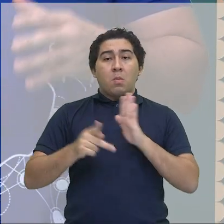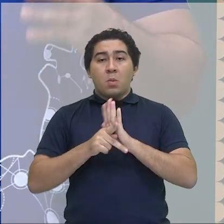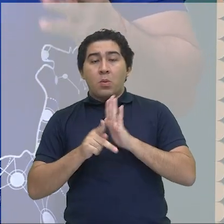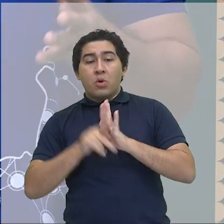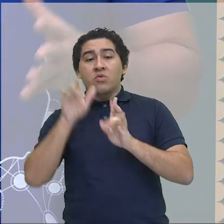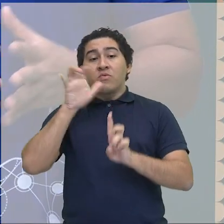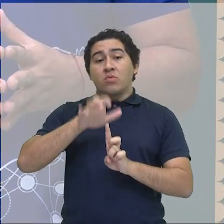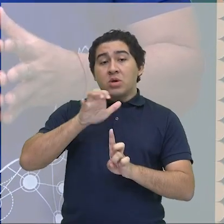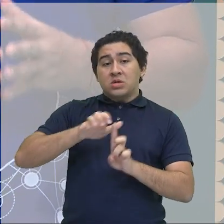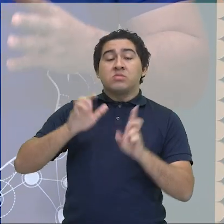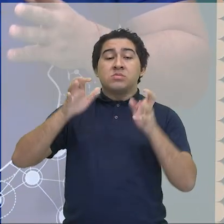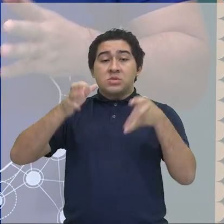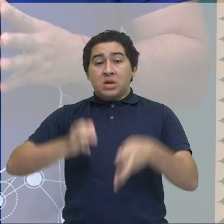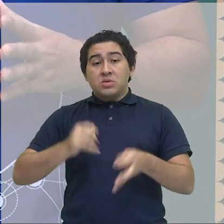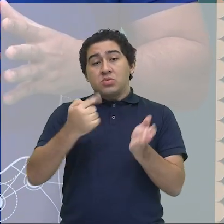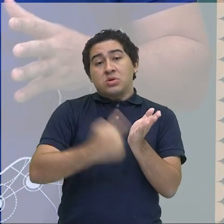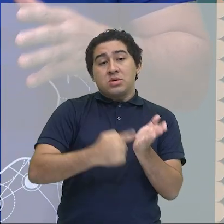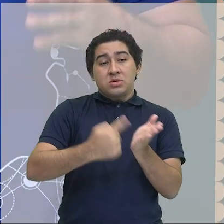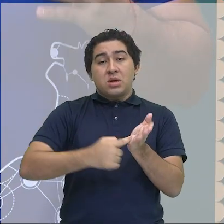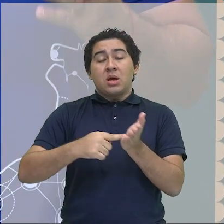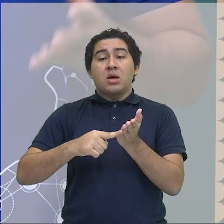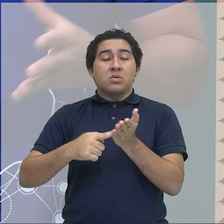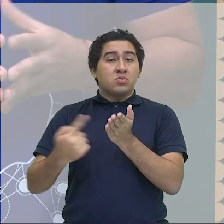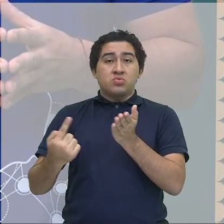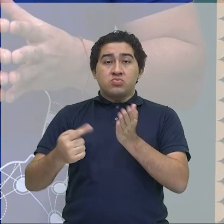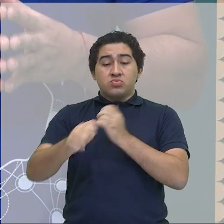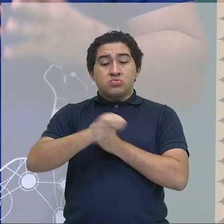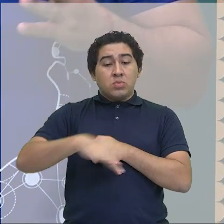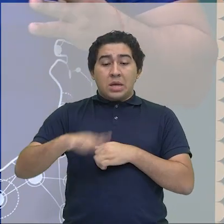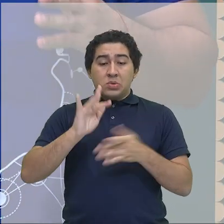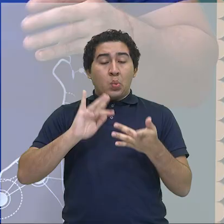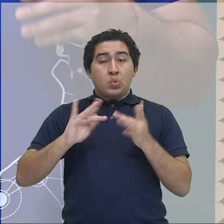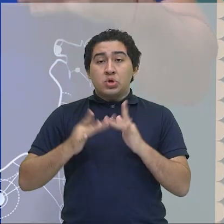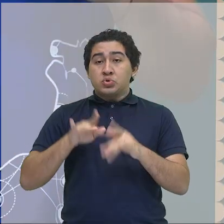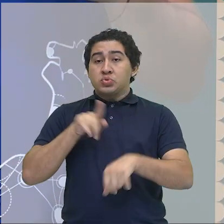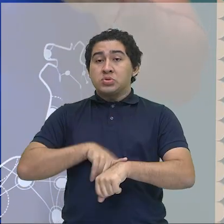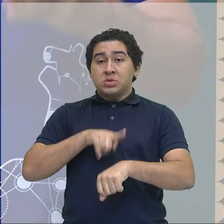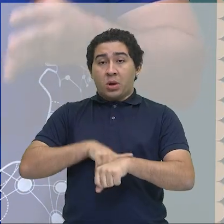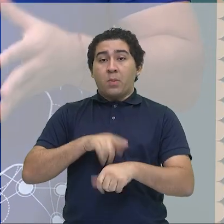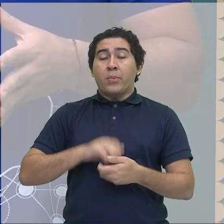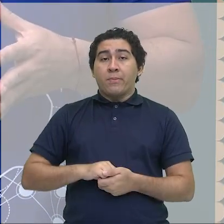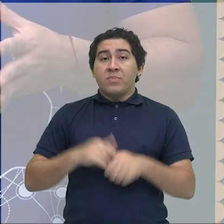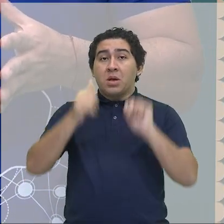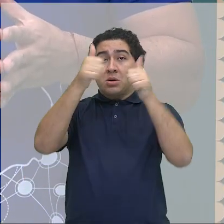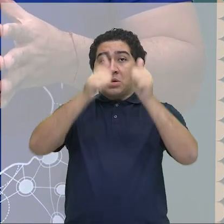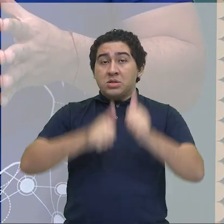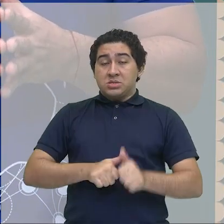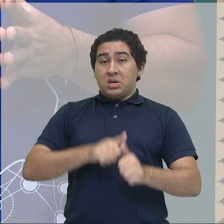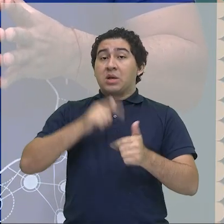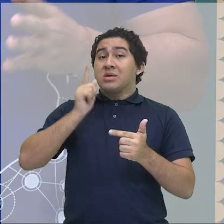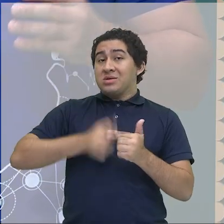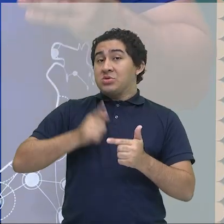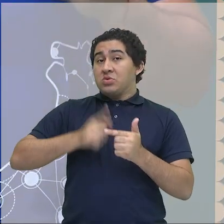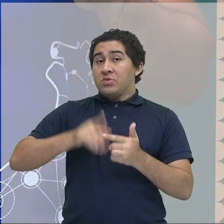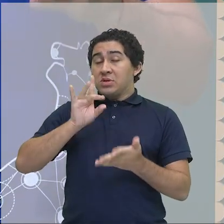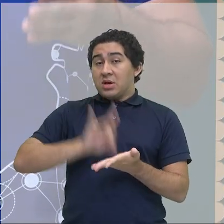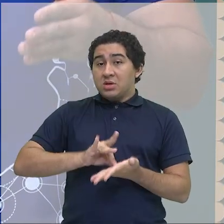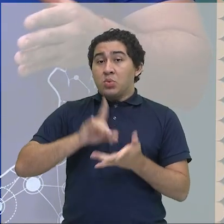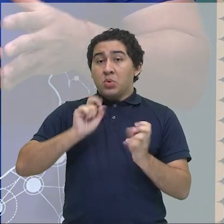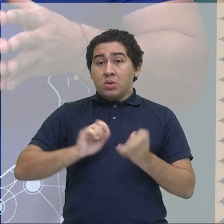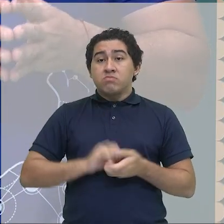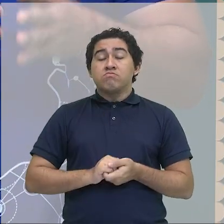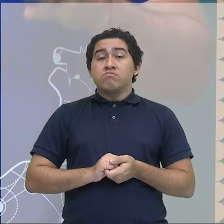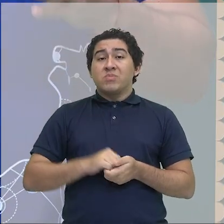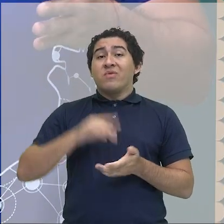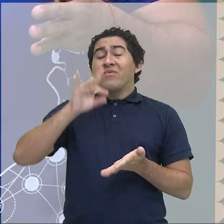de um tratado ou de uma convenção no cenário atual. Analisar criticamente, né, é você ir a